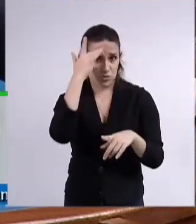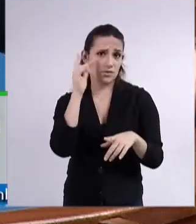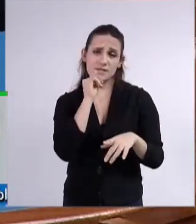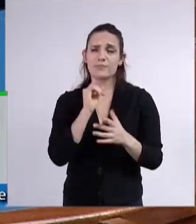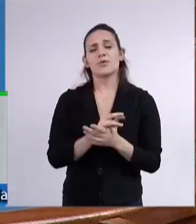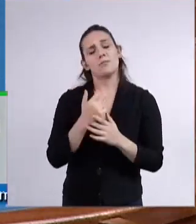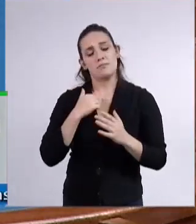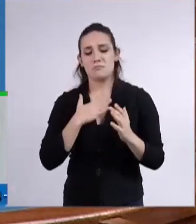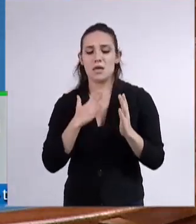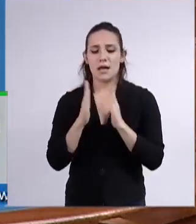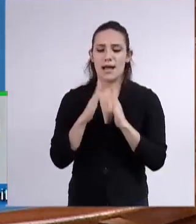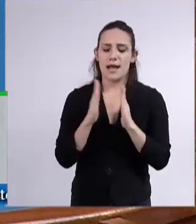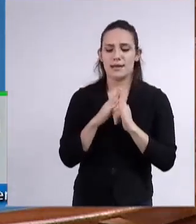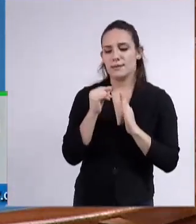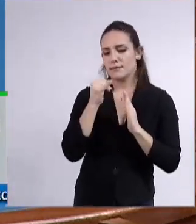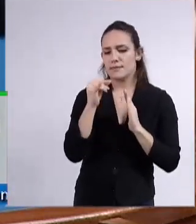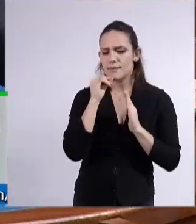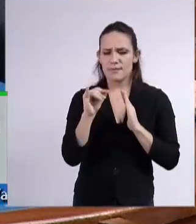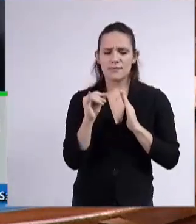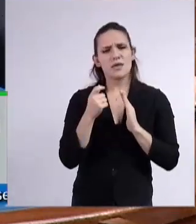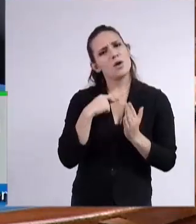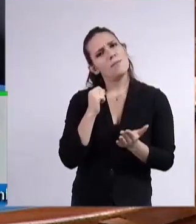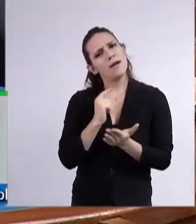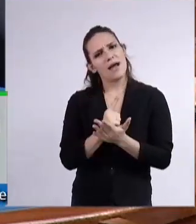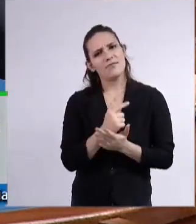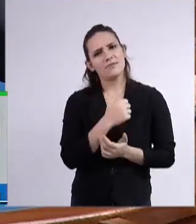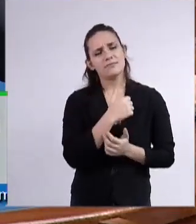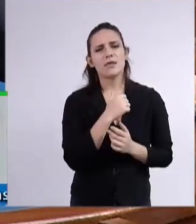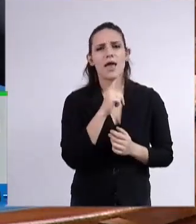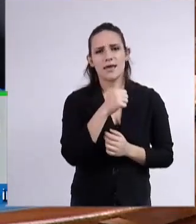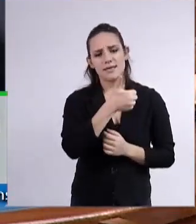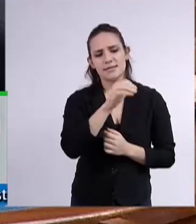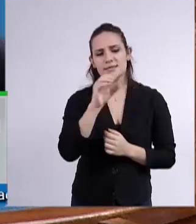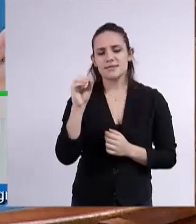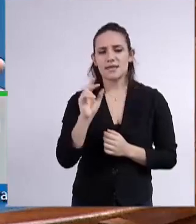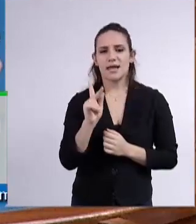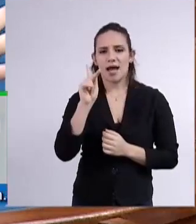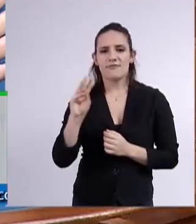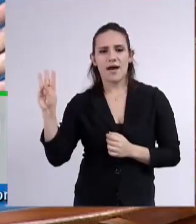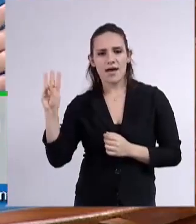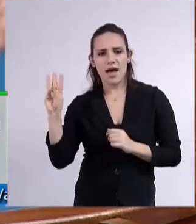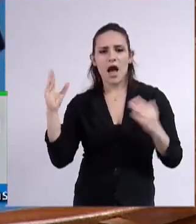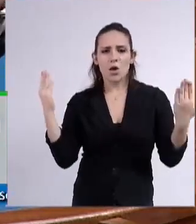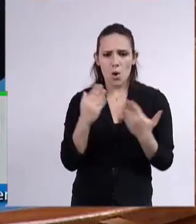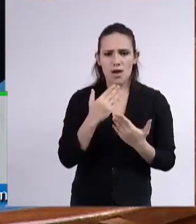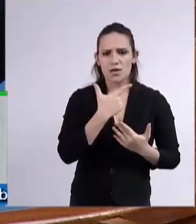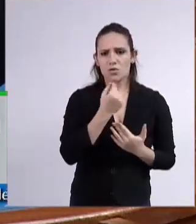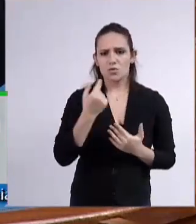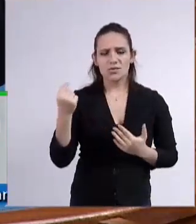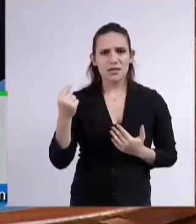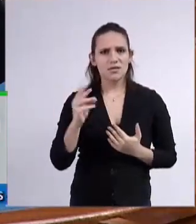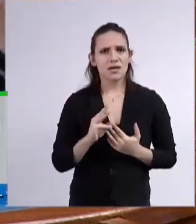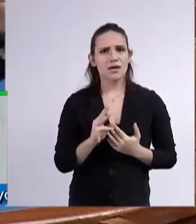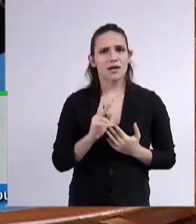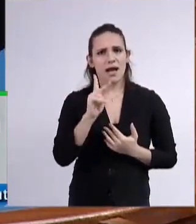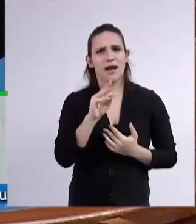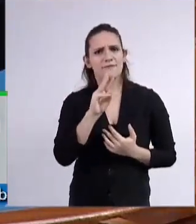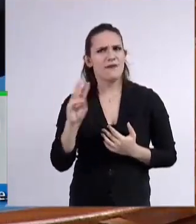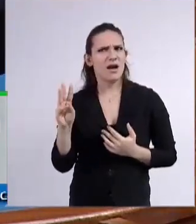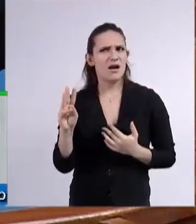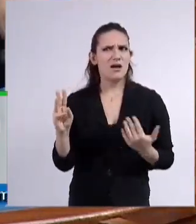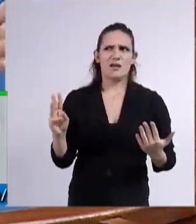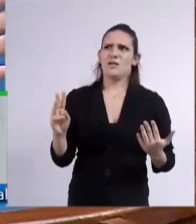sua conta, que era de 100 kW, foi para 200, teoricamente ela deveria dobrar de valor, e